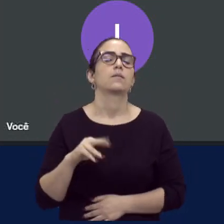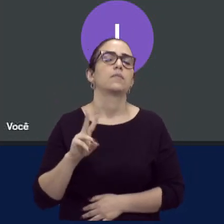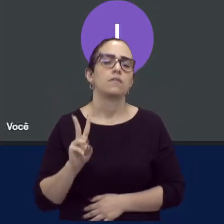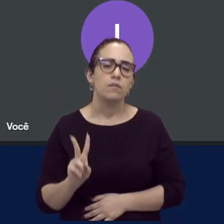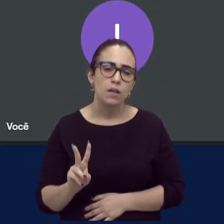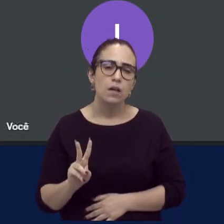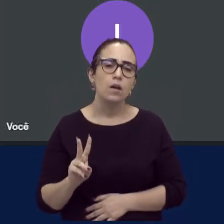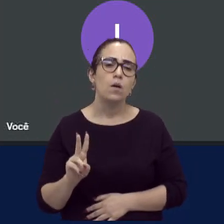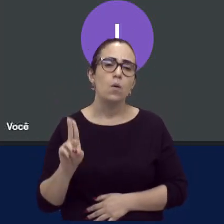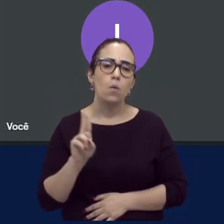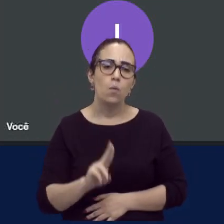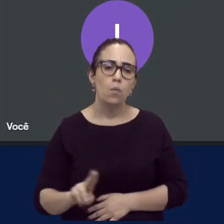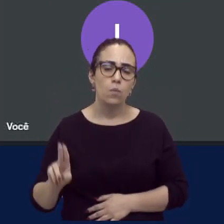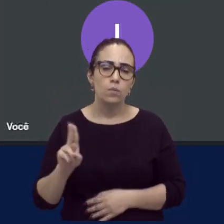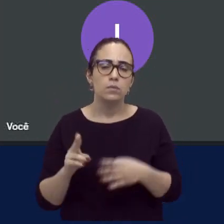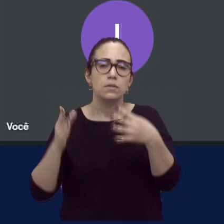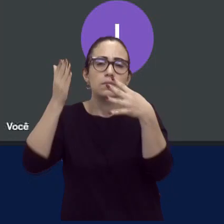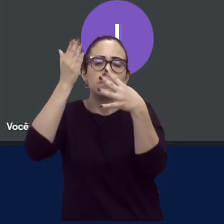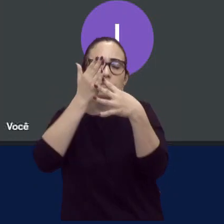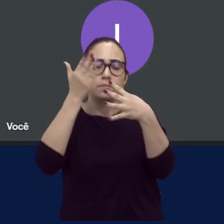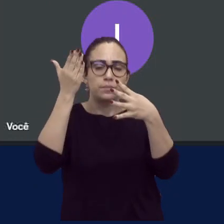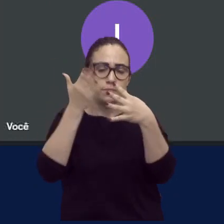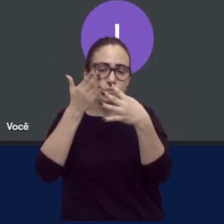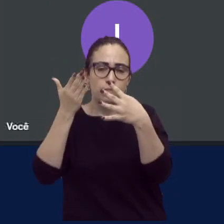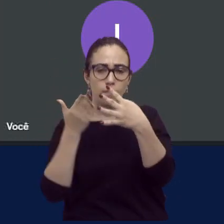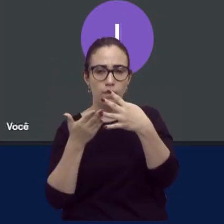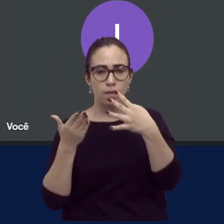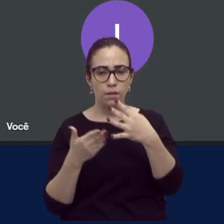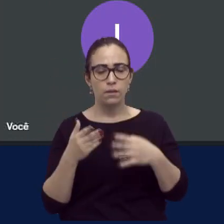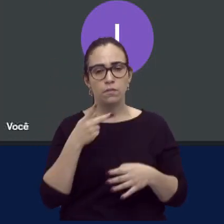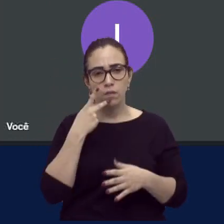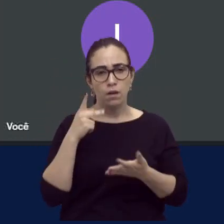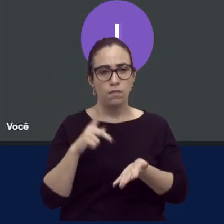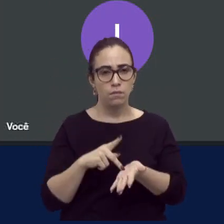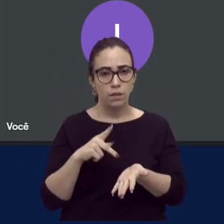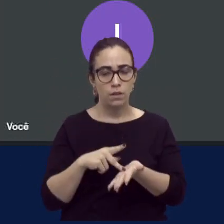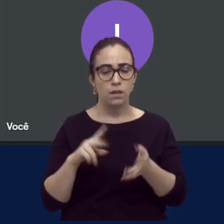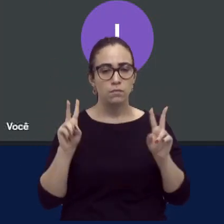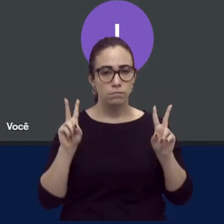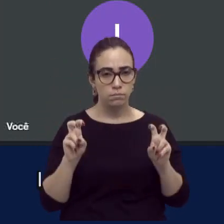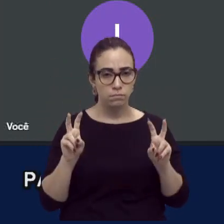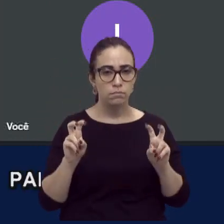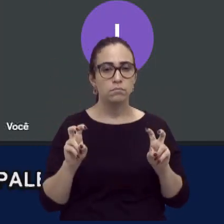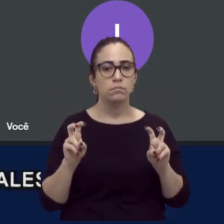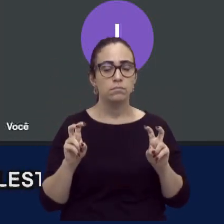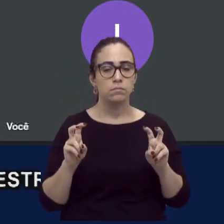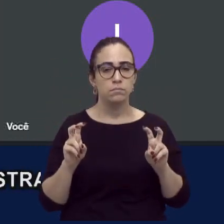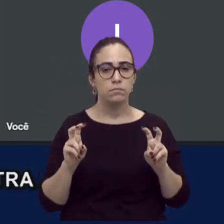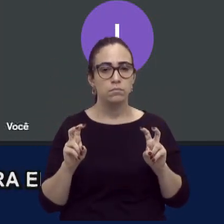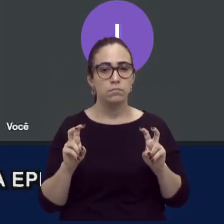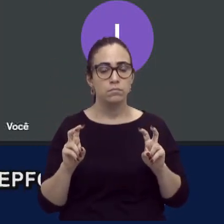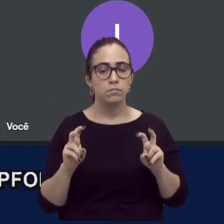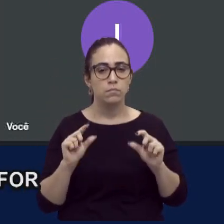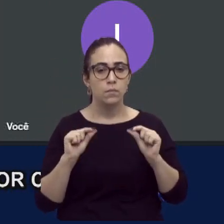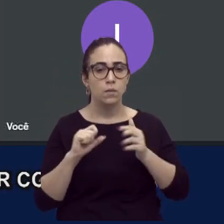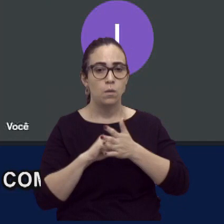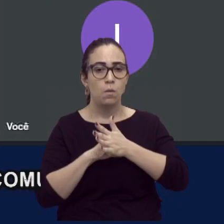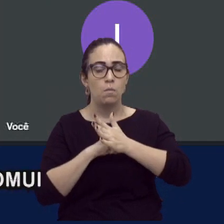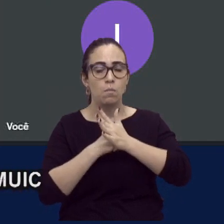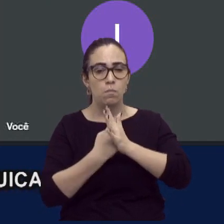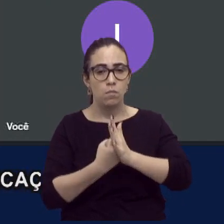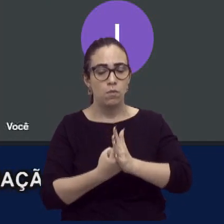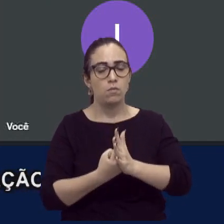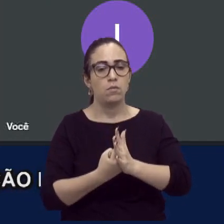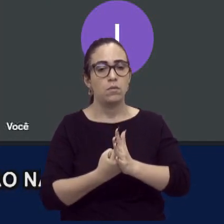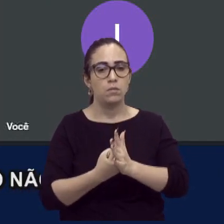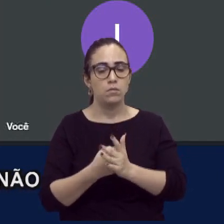a usar os 4 passos, consolidando a verdade, você acaba sendo um bloqueio para situações